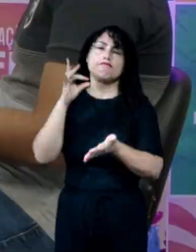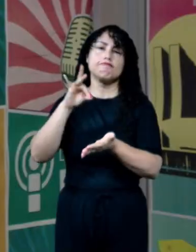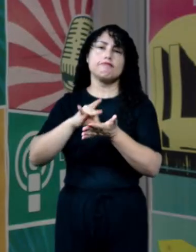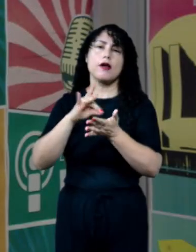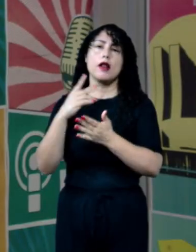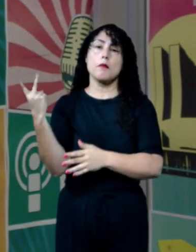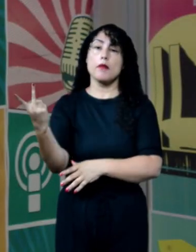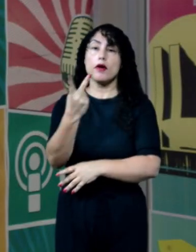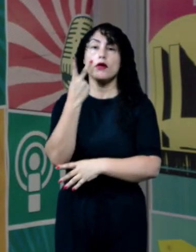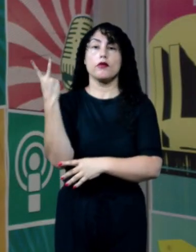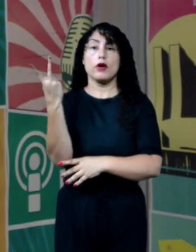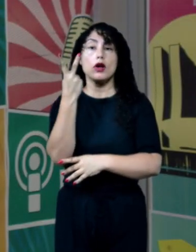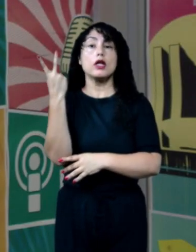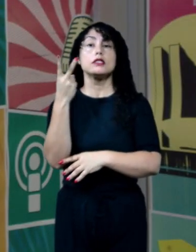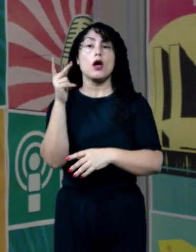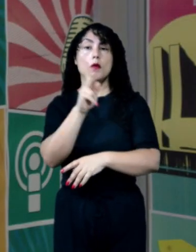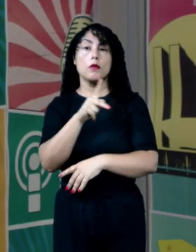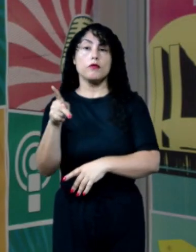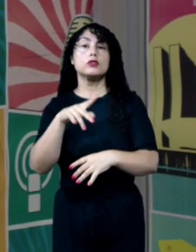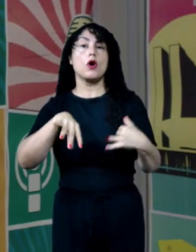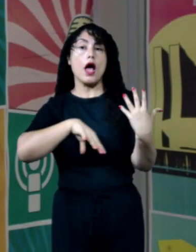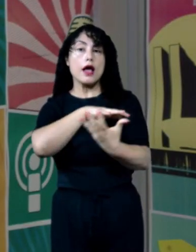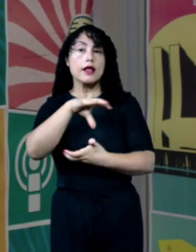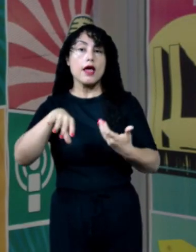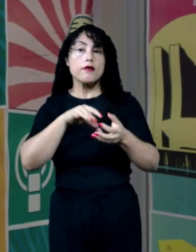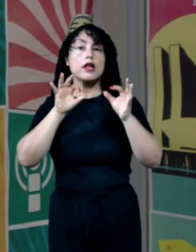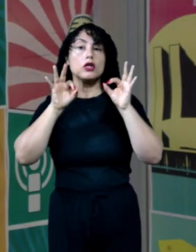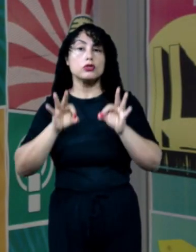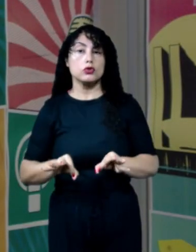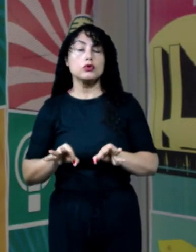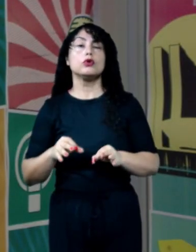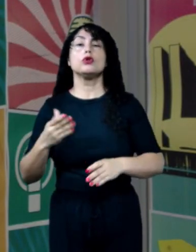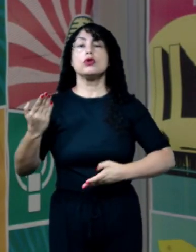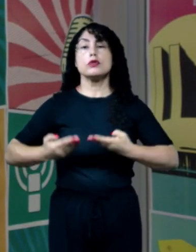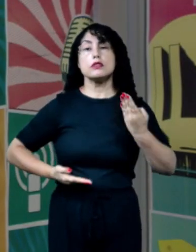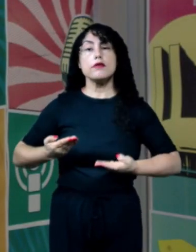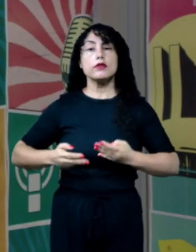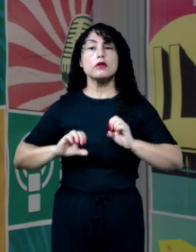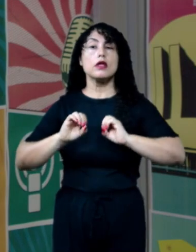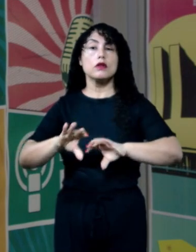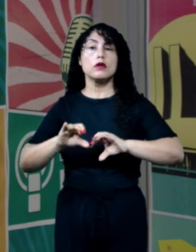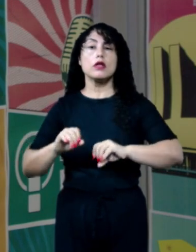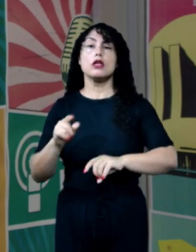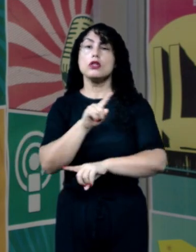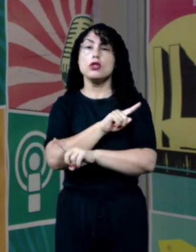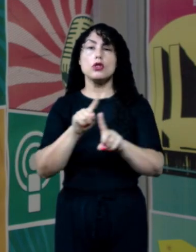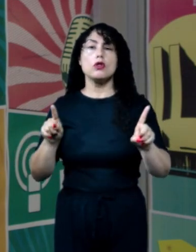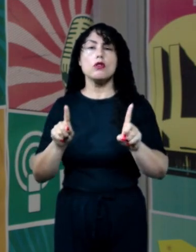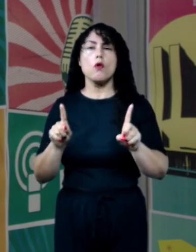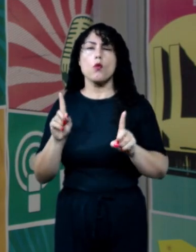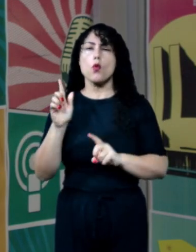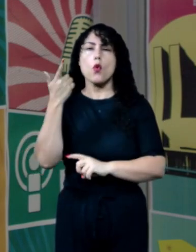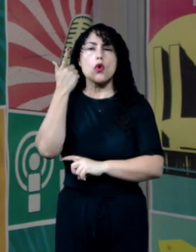o professor. Então, assim, a gente e os servidores da educação, a gente não consegue...